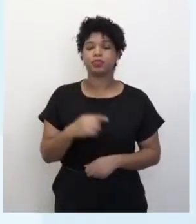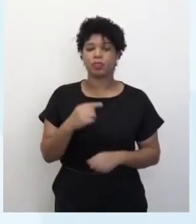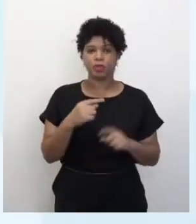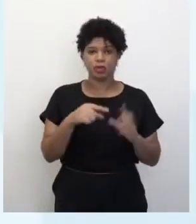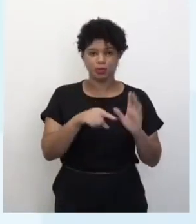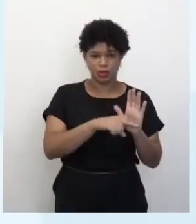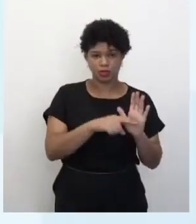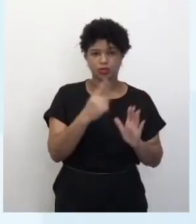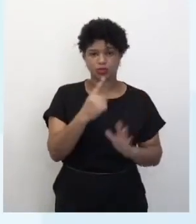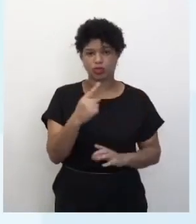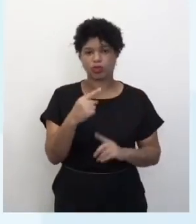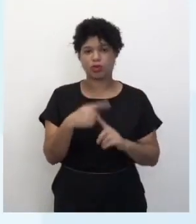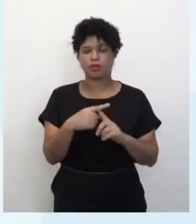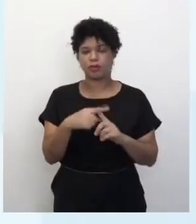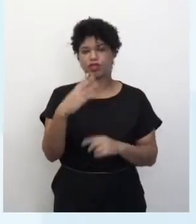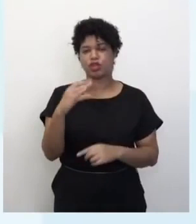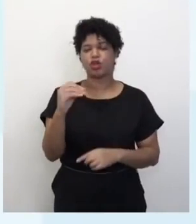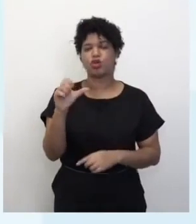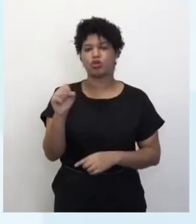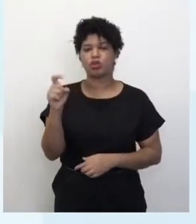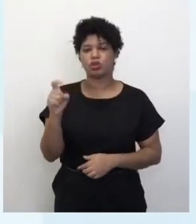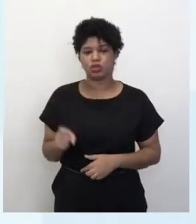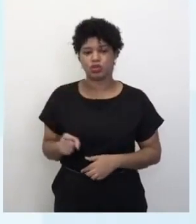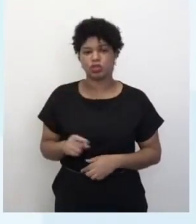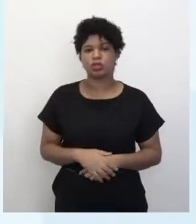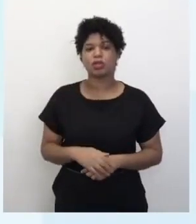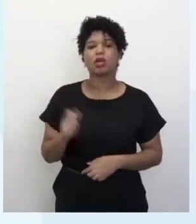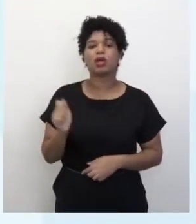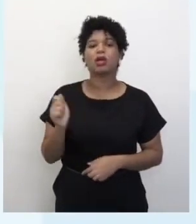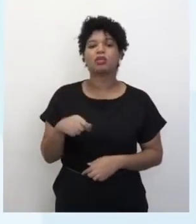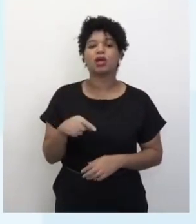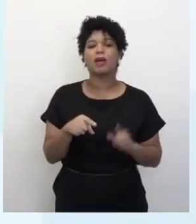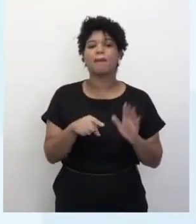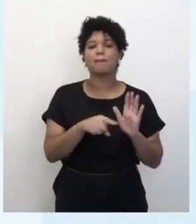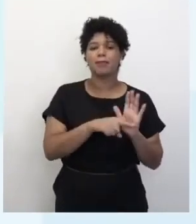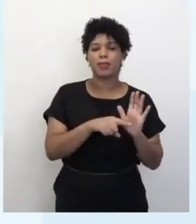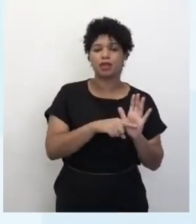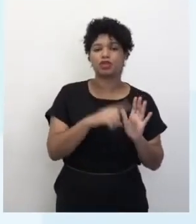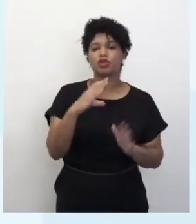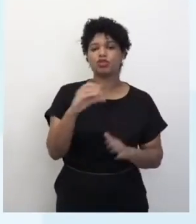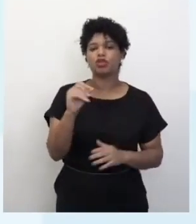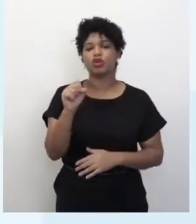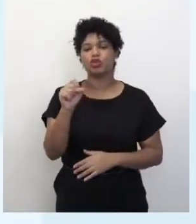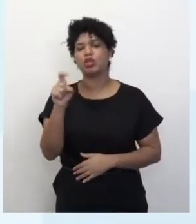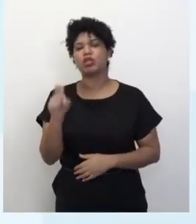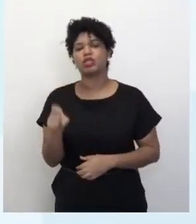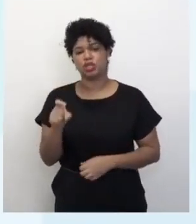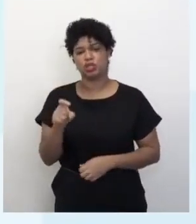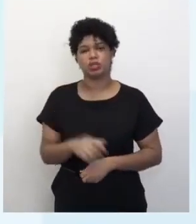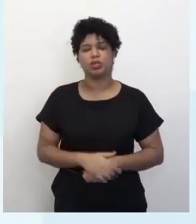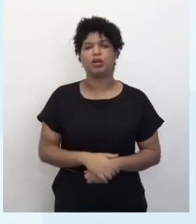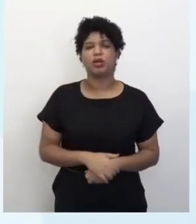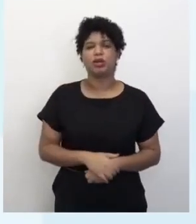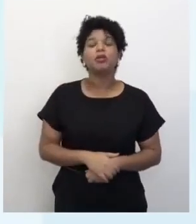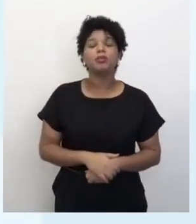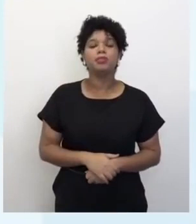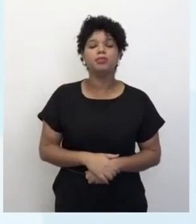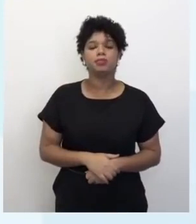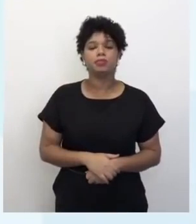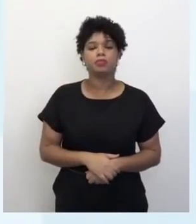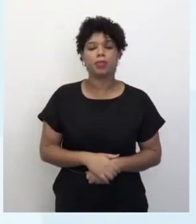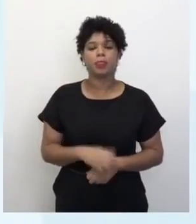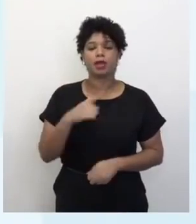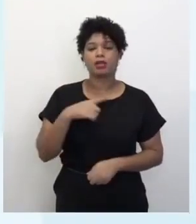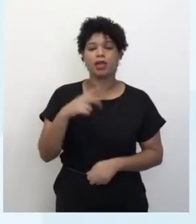função cosseno de x, ou eu posso escrever simplesmente menos cosseno de x. Então, tá aqui a resolução